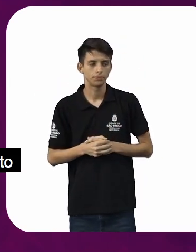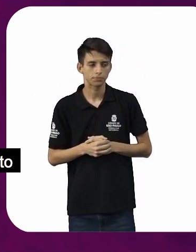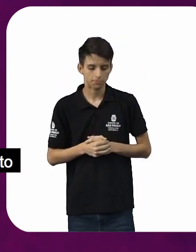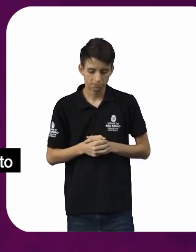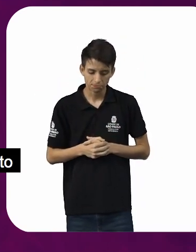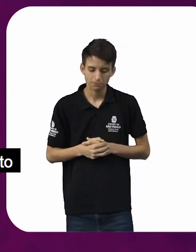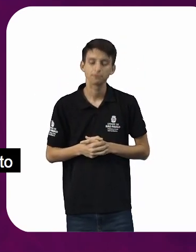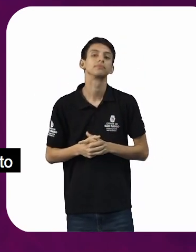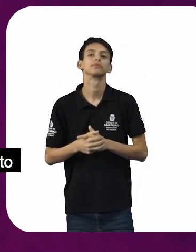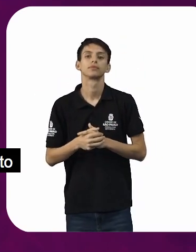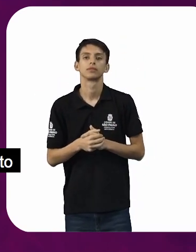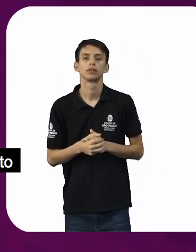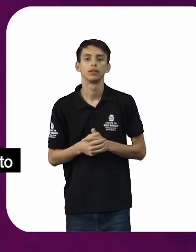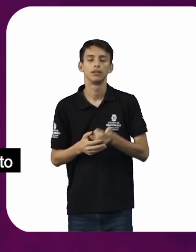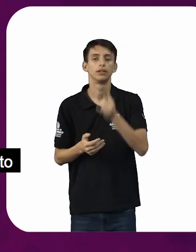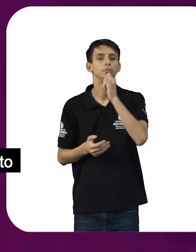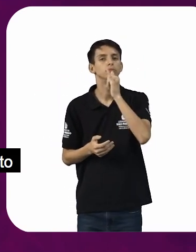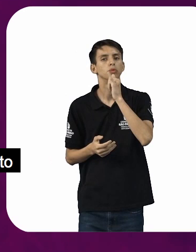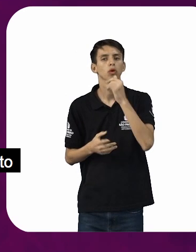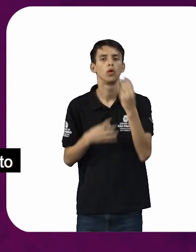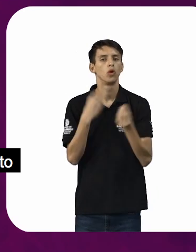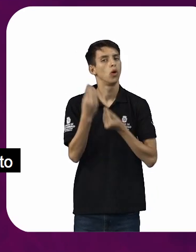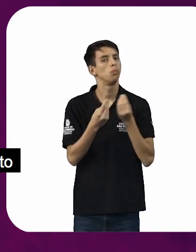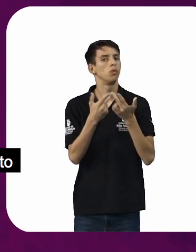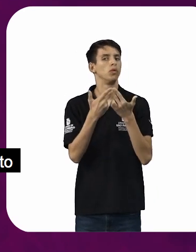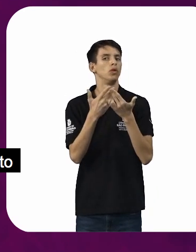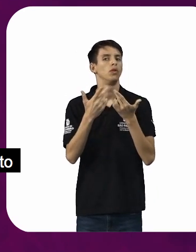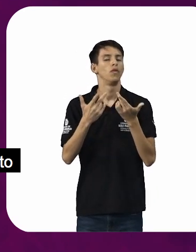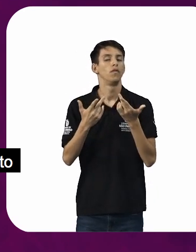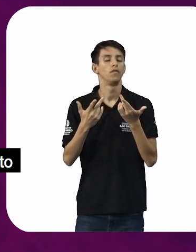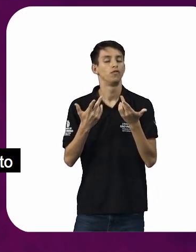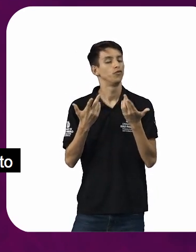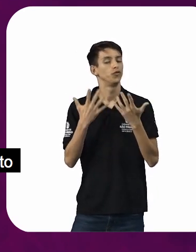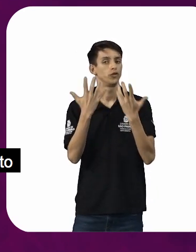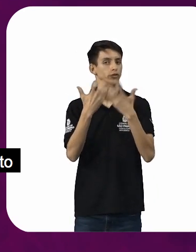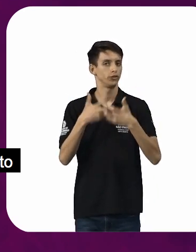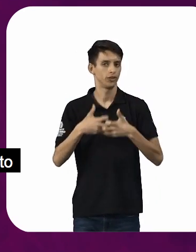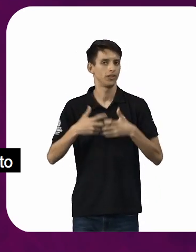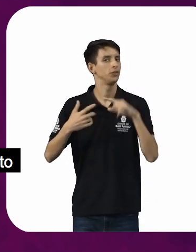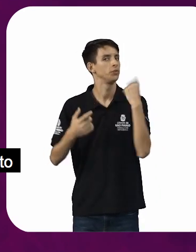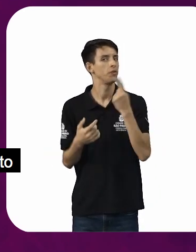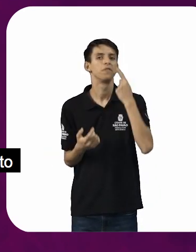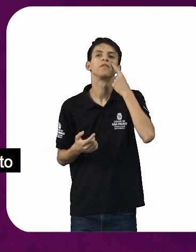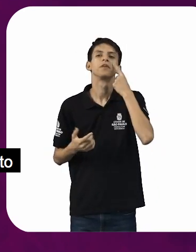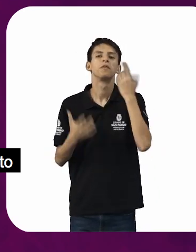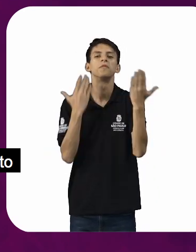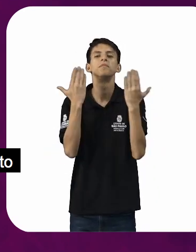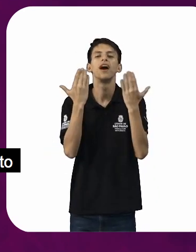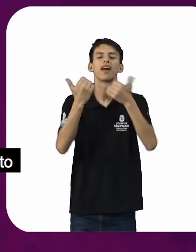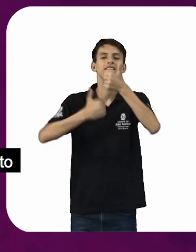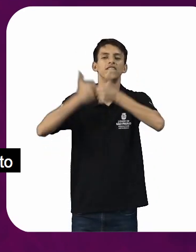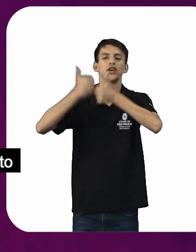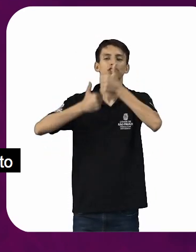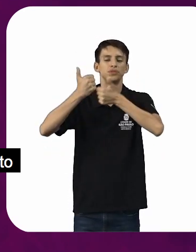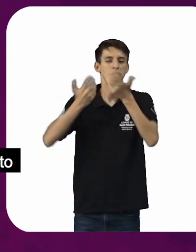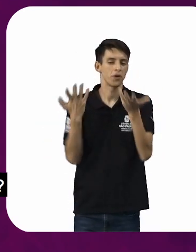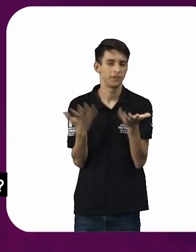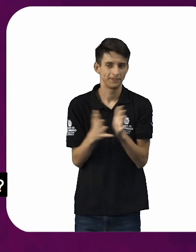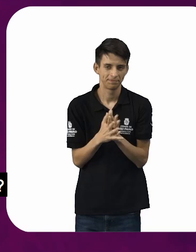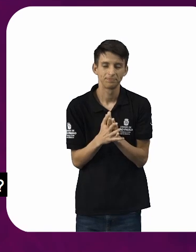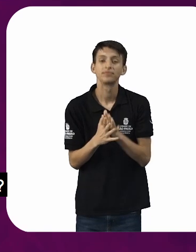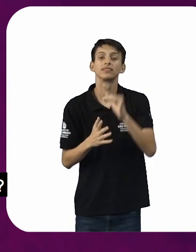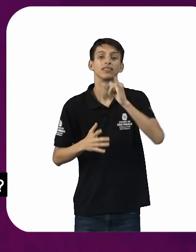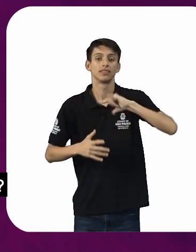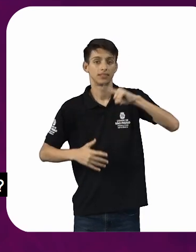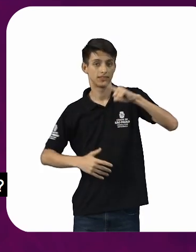exemplificar, Regina para quem Rufino. está nos acompanhando, a gente vê muito esse jogo de futebol, né? Essa questão de ofensas